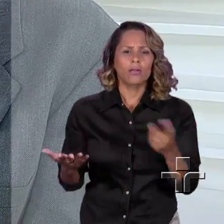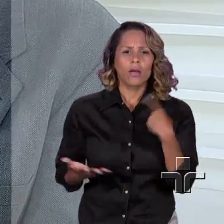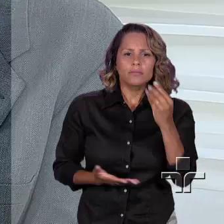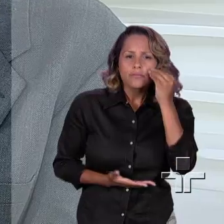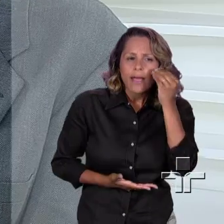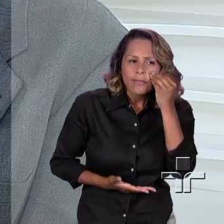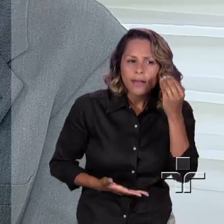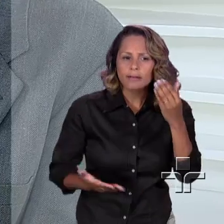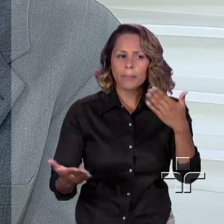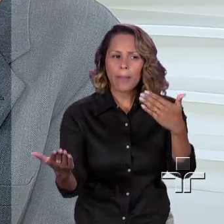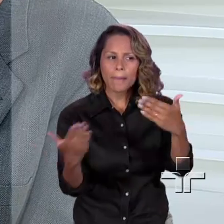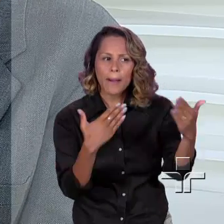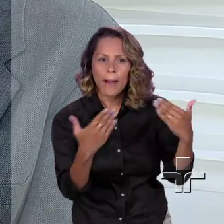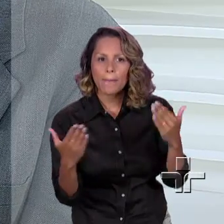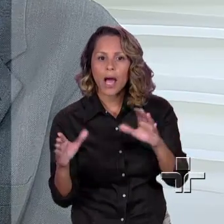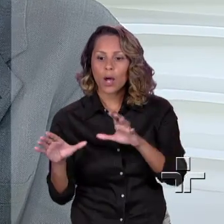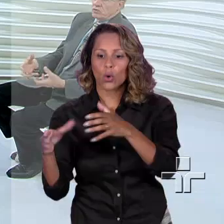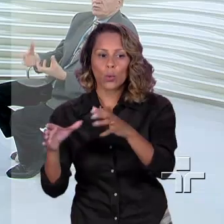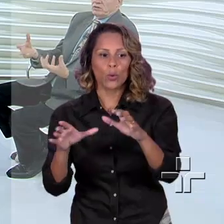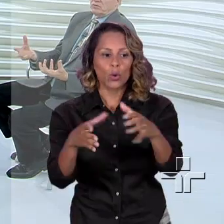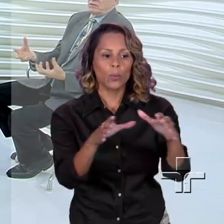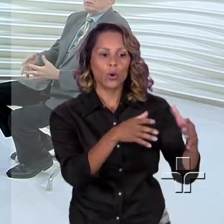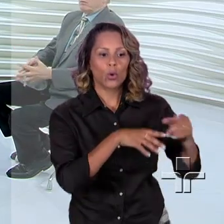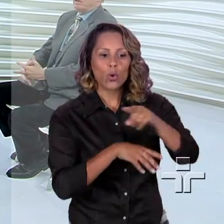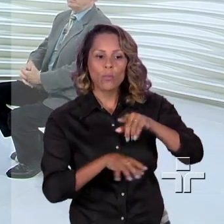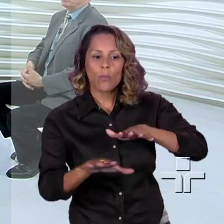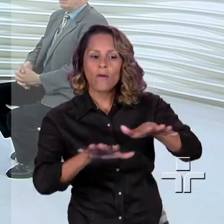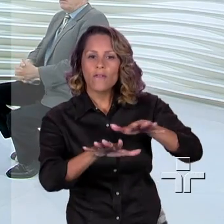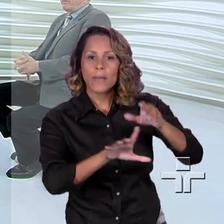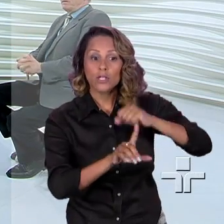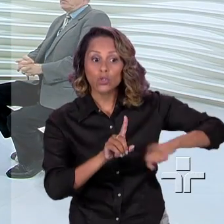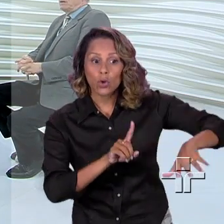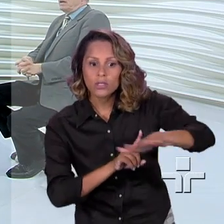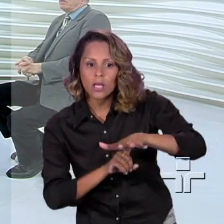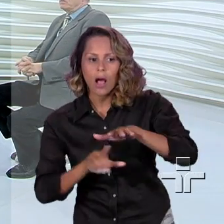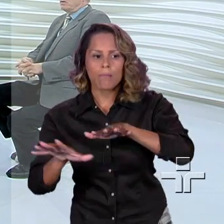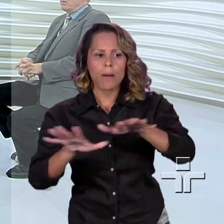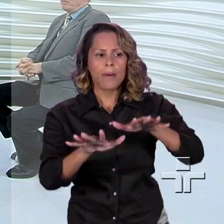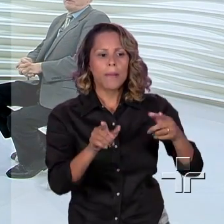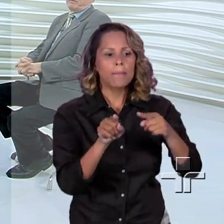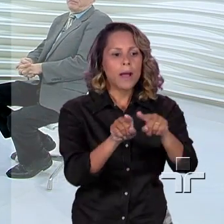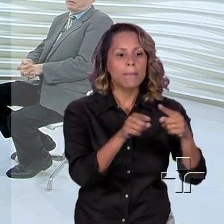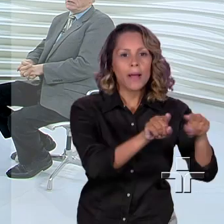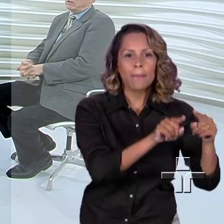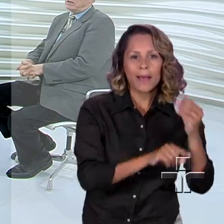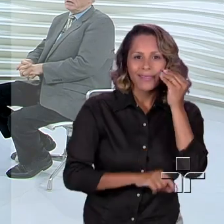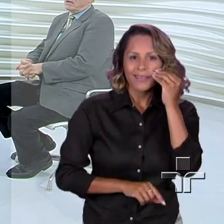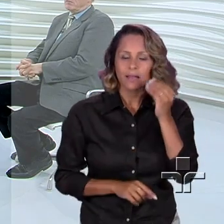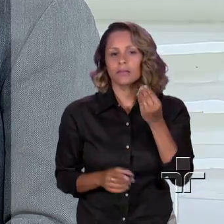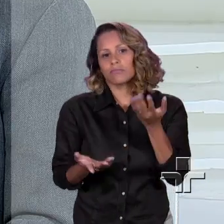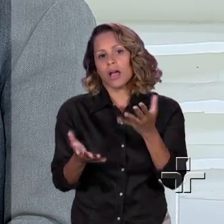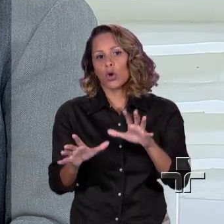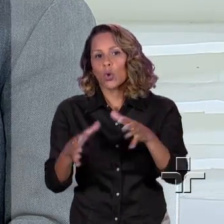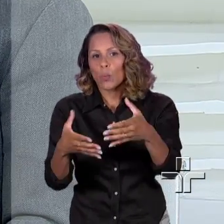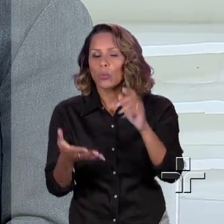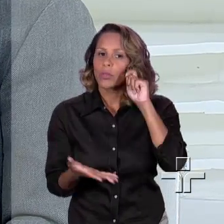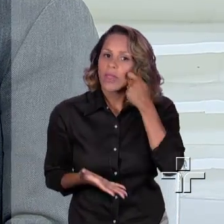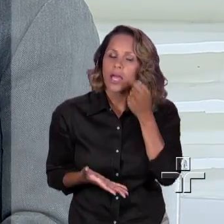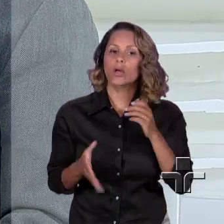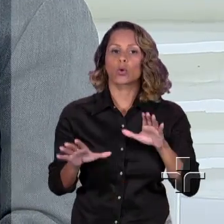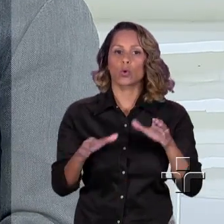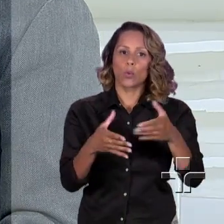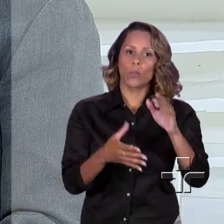diálogos com os outros movimentos sociais que estavam surgindo nesse momento. O movimento negro, o movimento feminista e o movimento